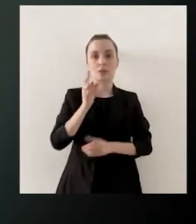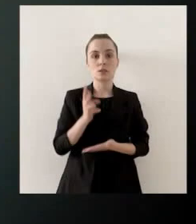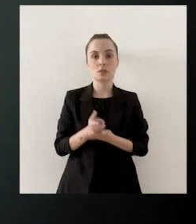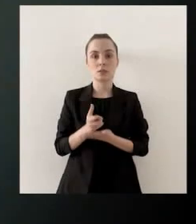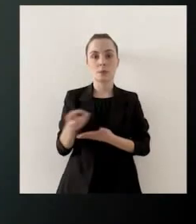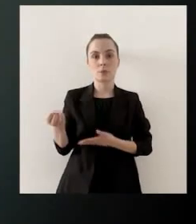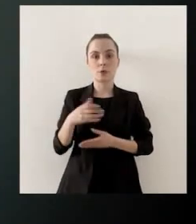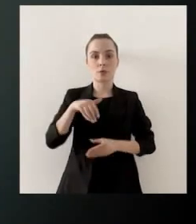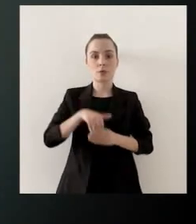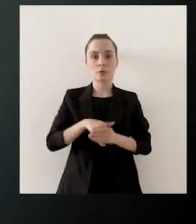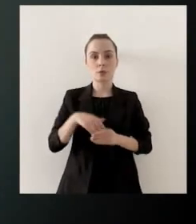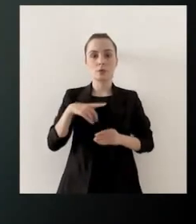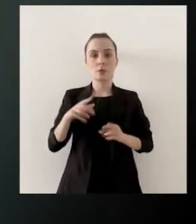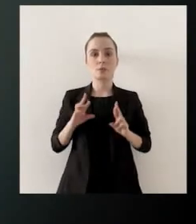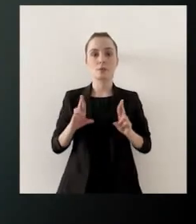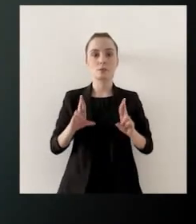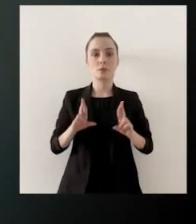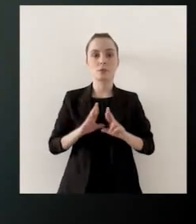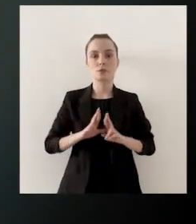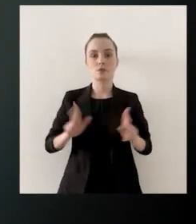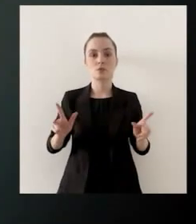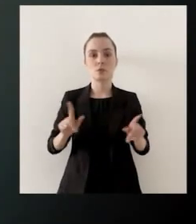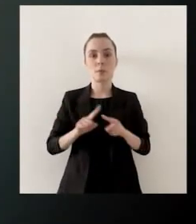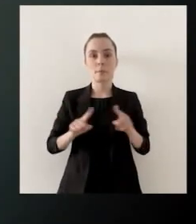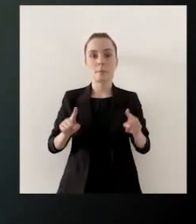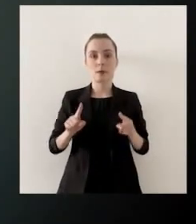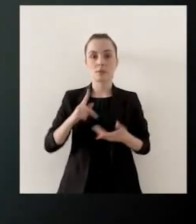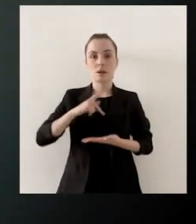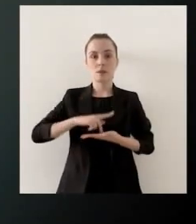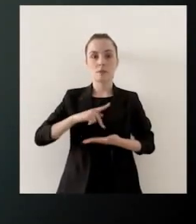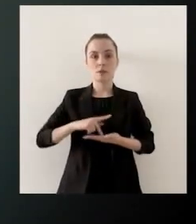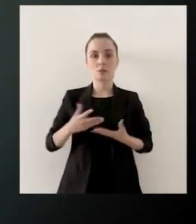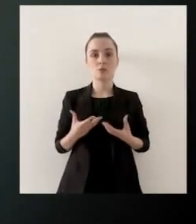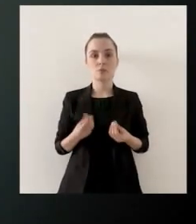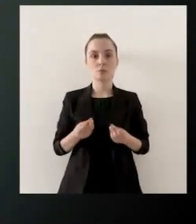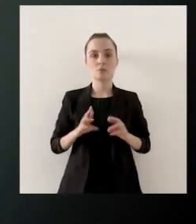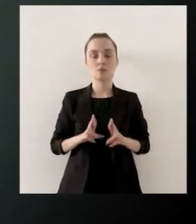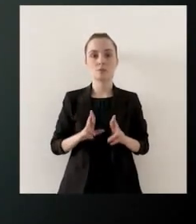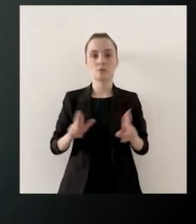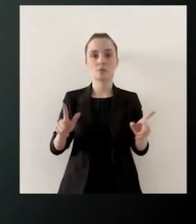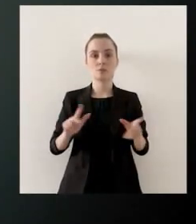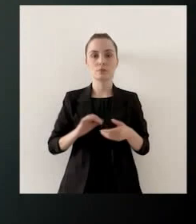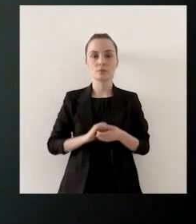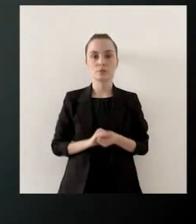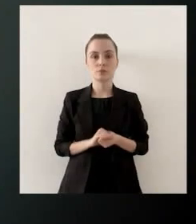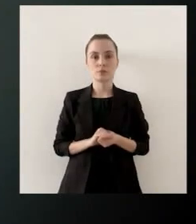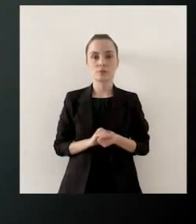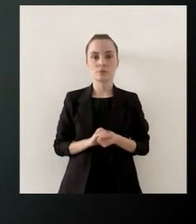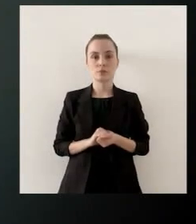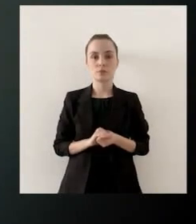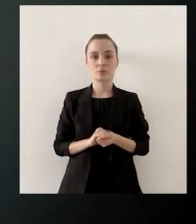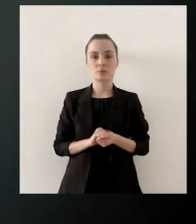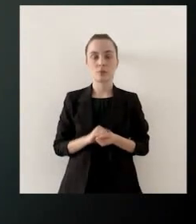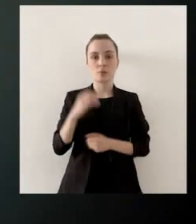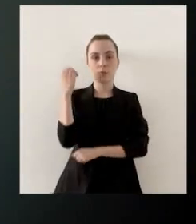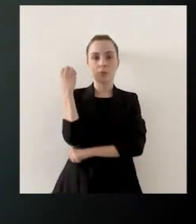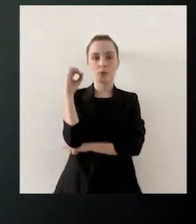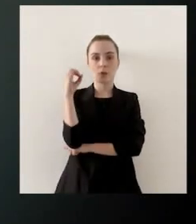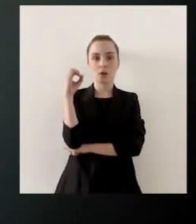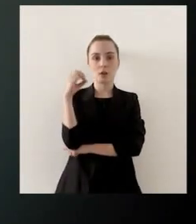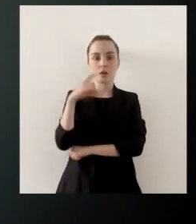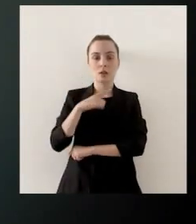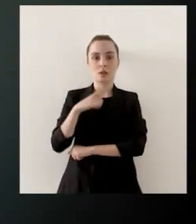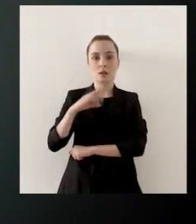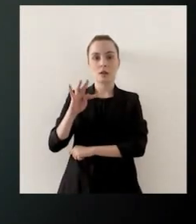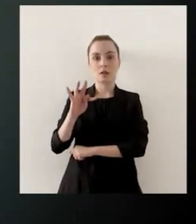aeromóvel e a cada eleição novas expectativas são geradas. Mas a realidade é bem diferente.